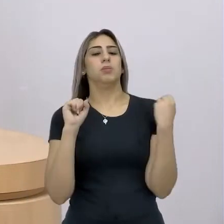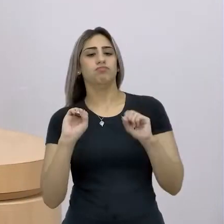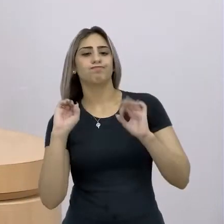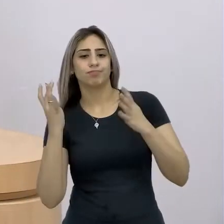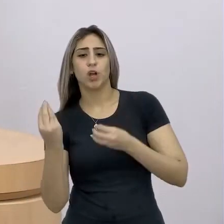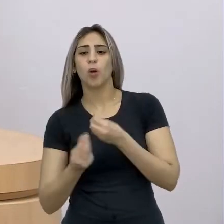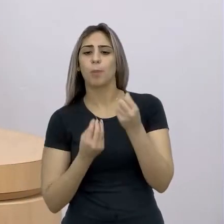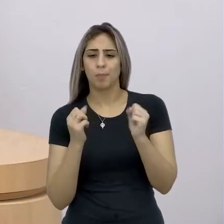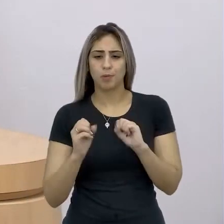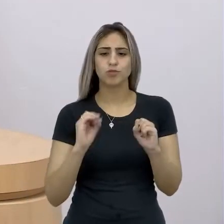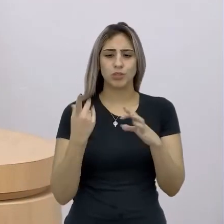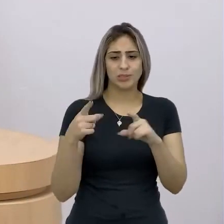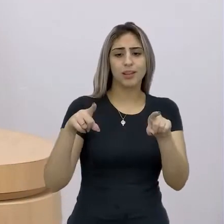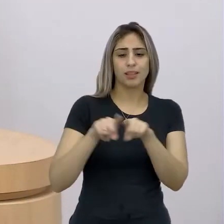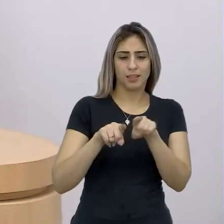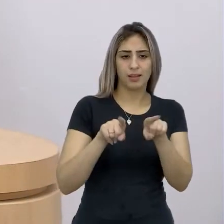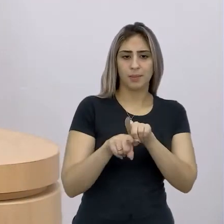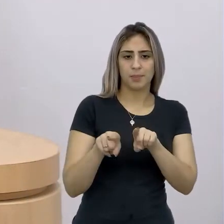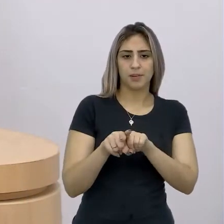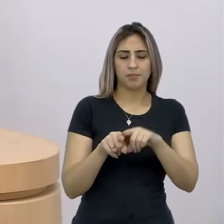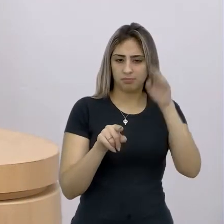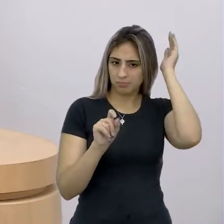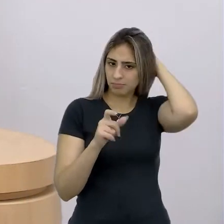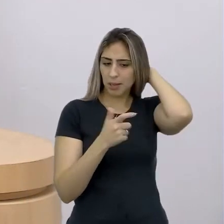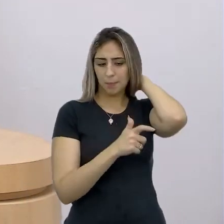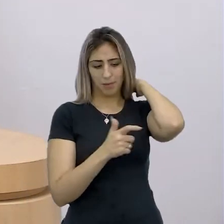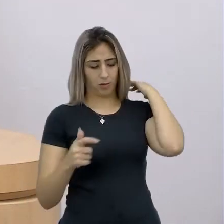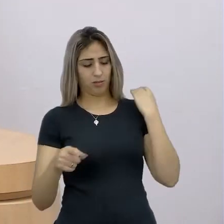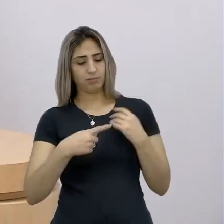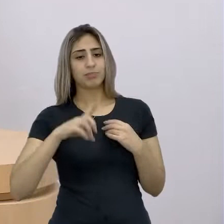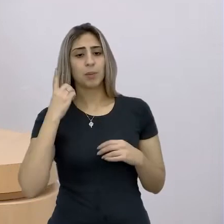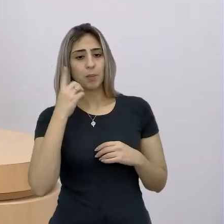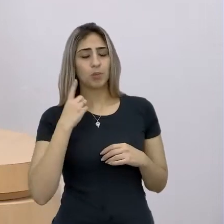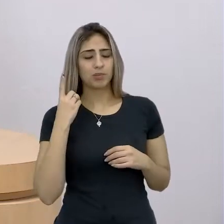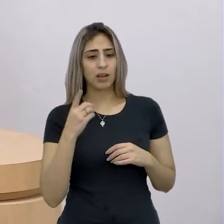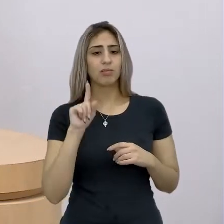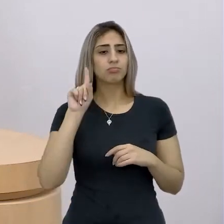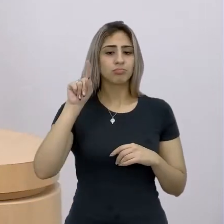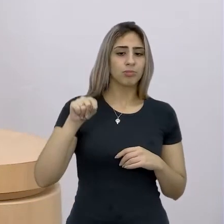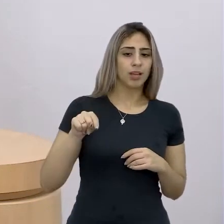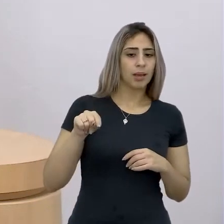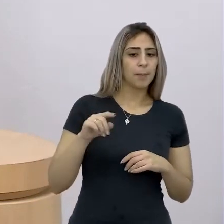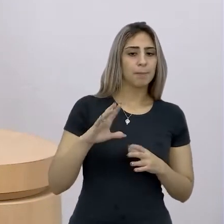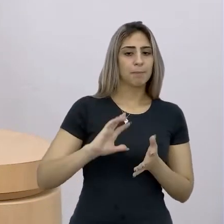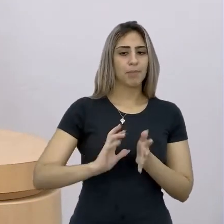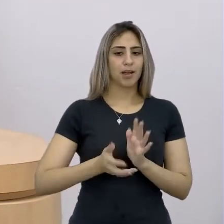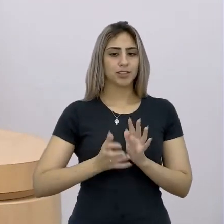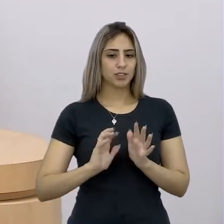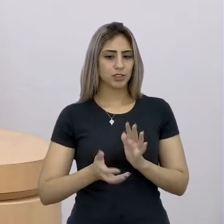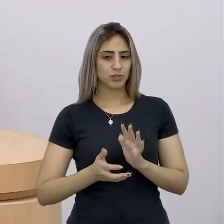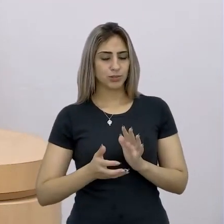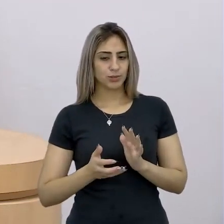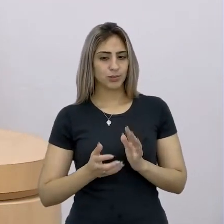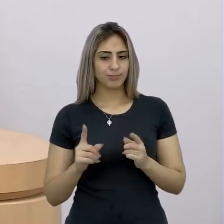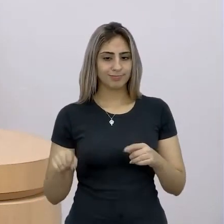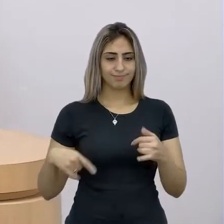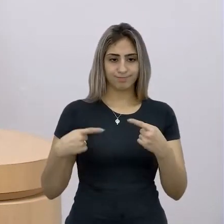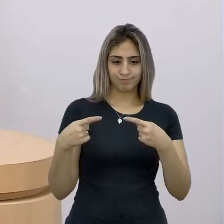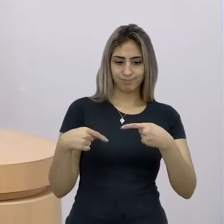como pode acontecer também de que a maioria dos deputados seja de um partido ou de uma